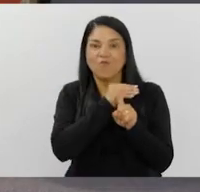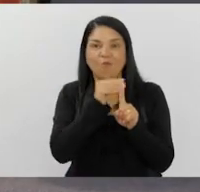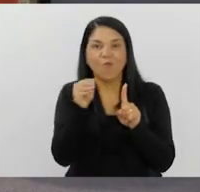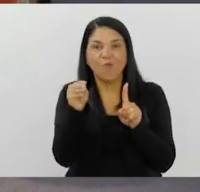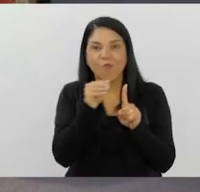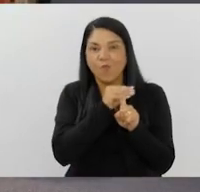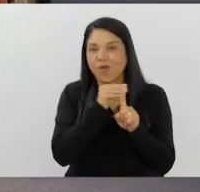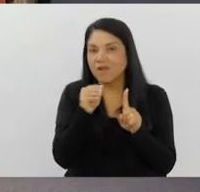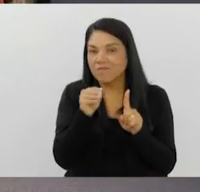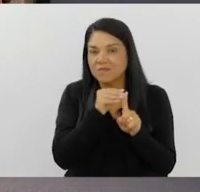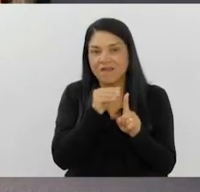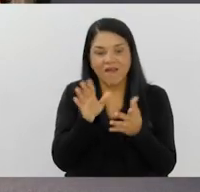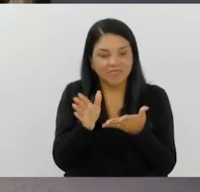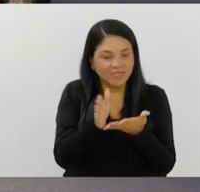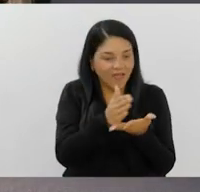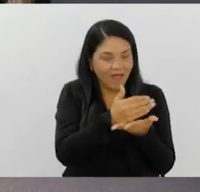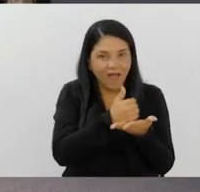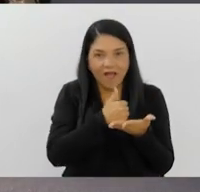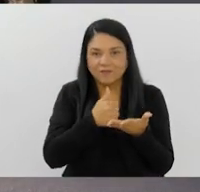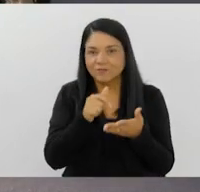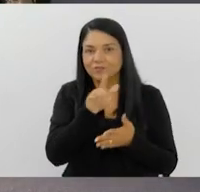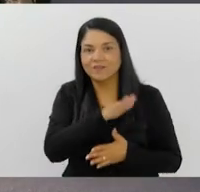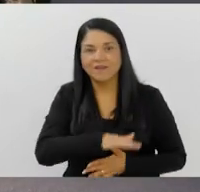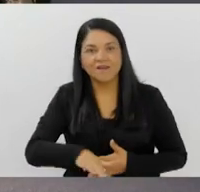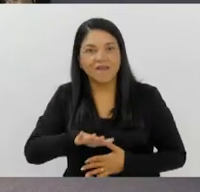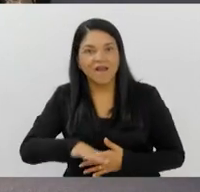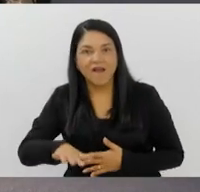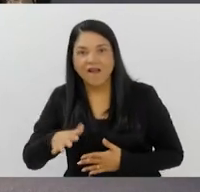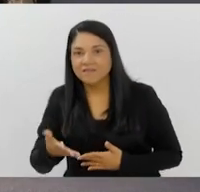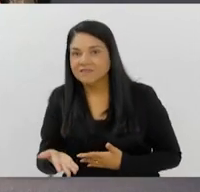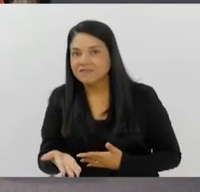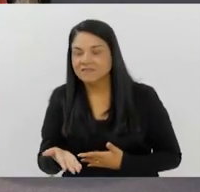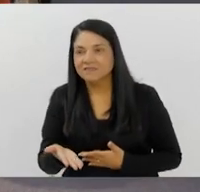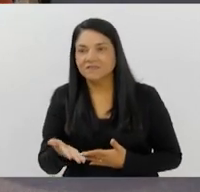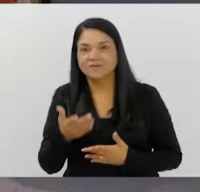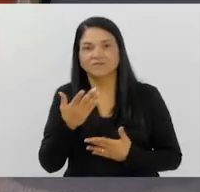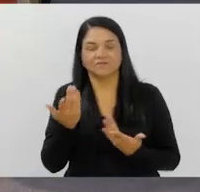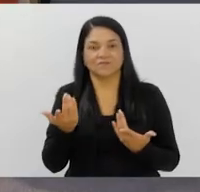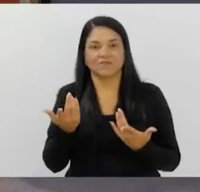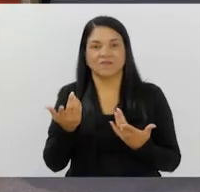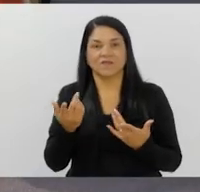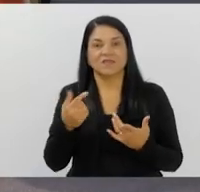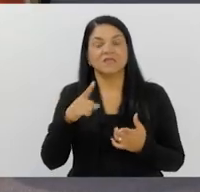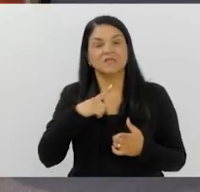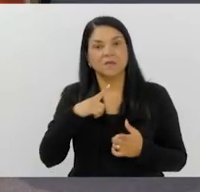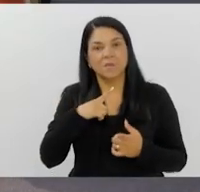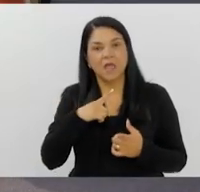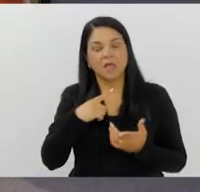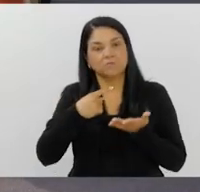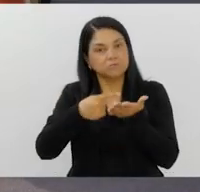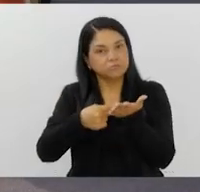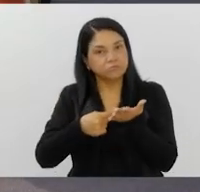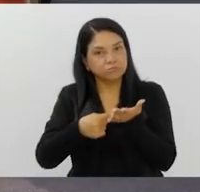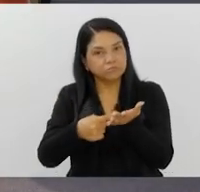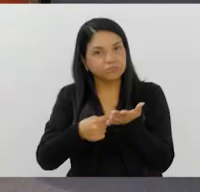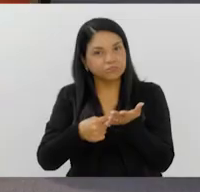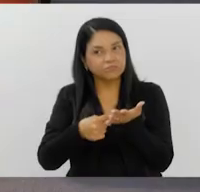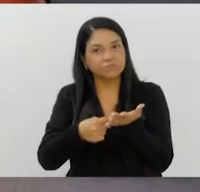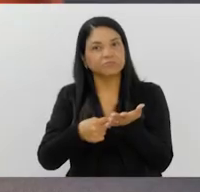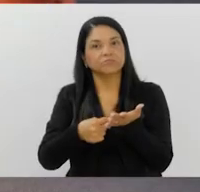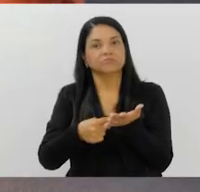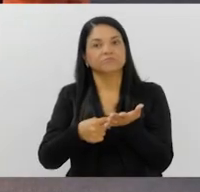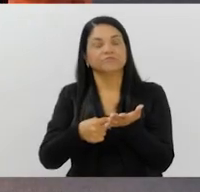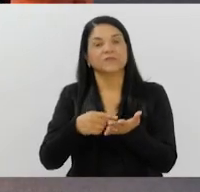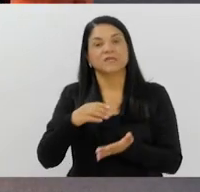dos dados das crianças né Eh sem contar que há um acordo de cooperação entre